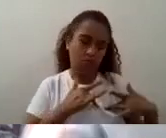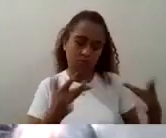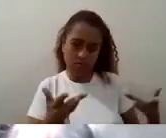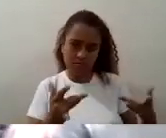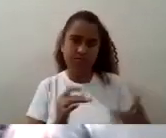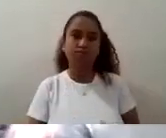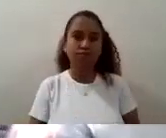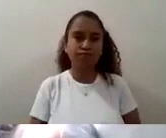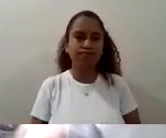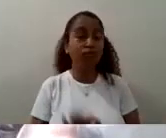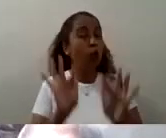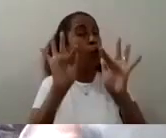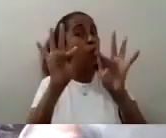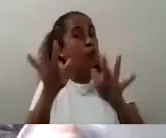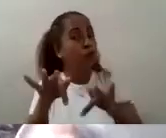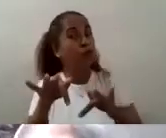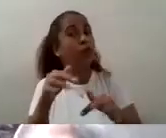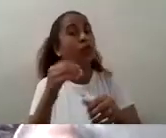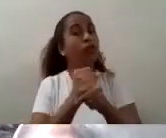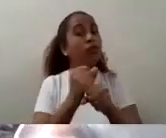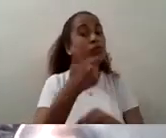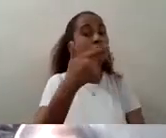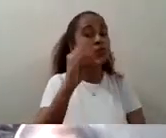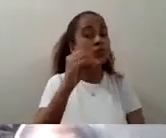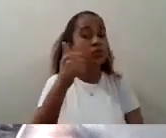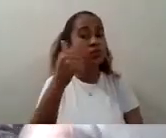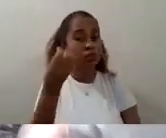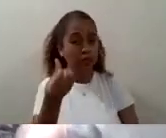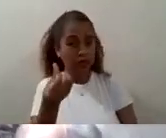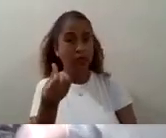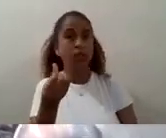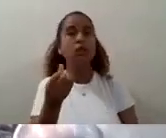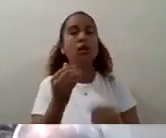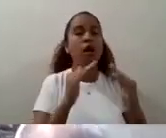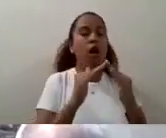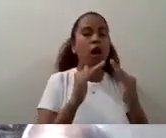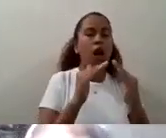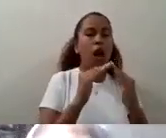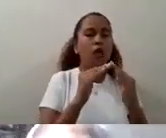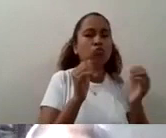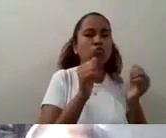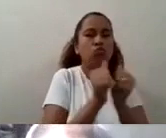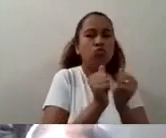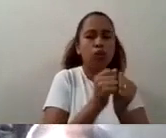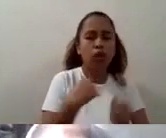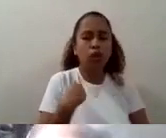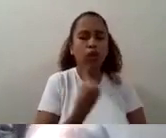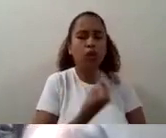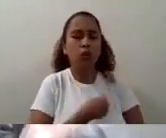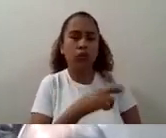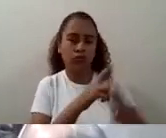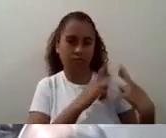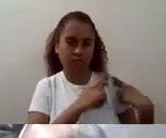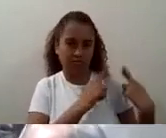E, por fim, a CFE de 2016, Casa Comum, Nossa Responsabilidade. Quero ver o